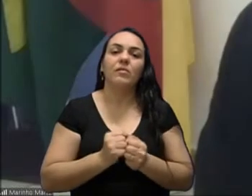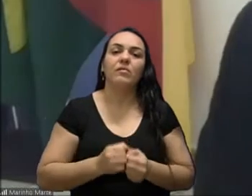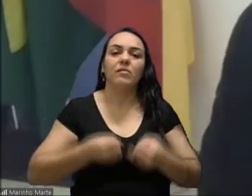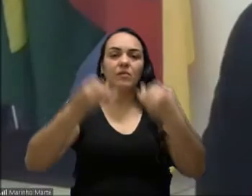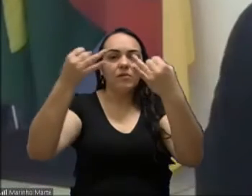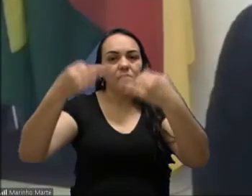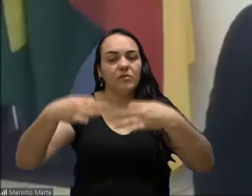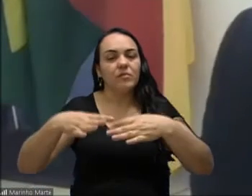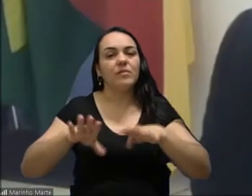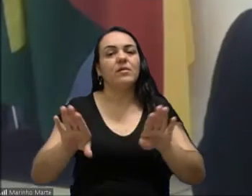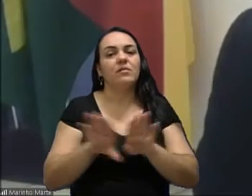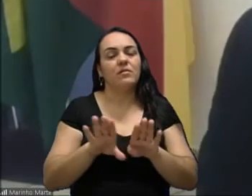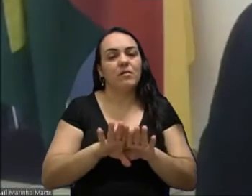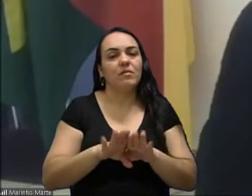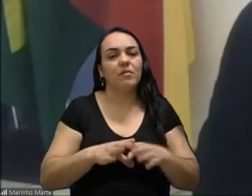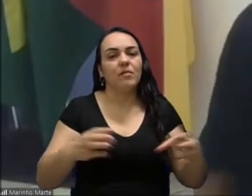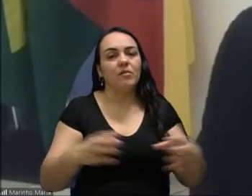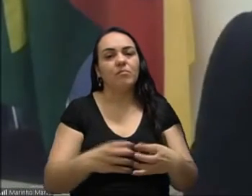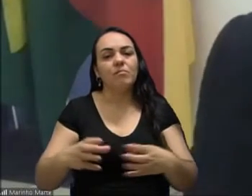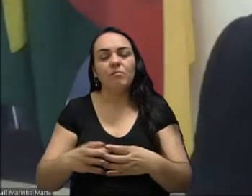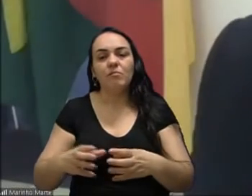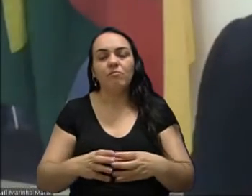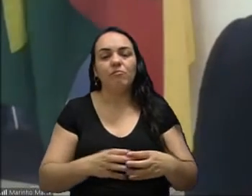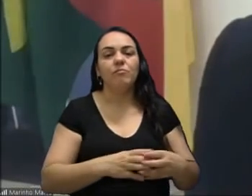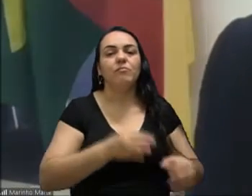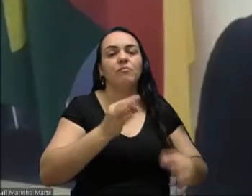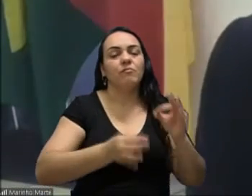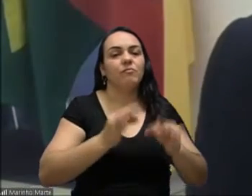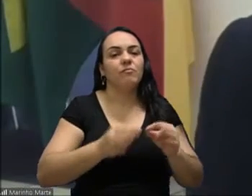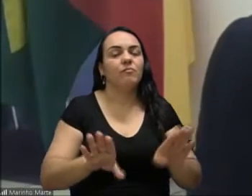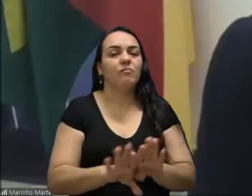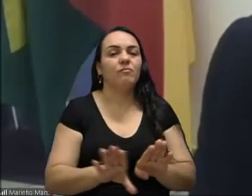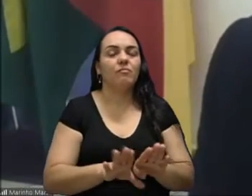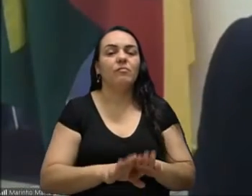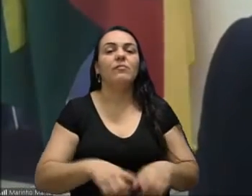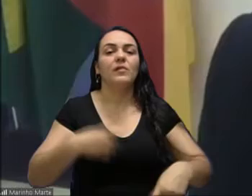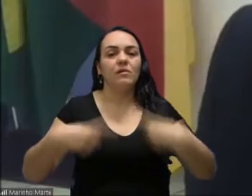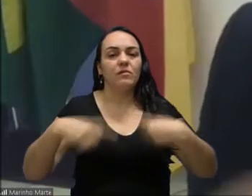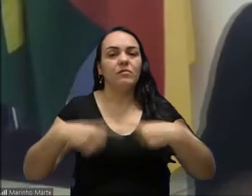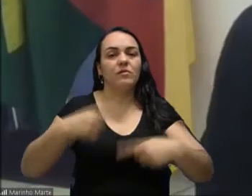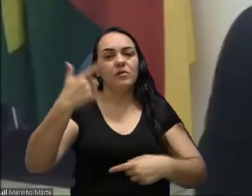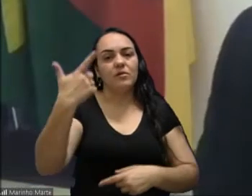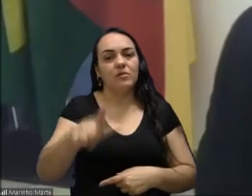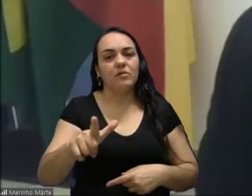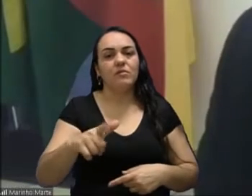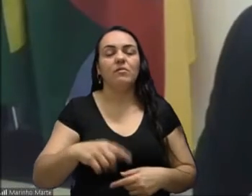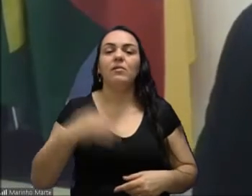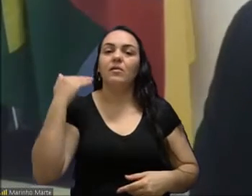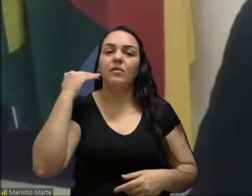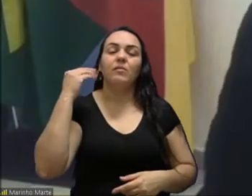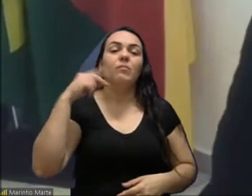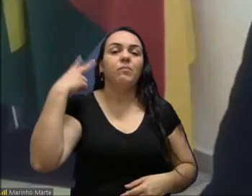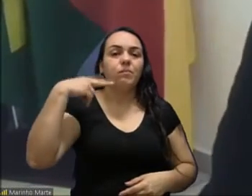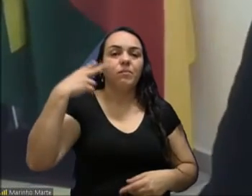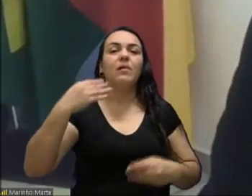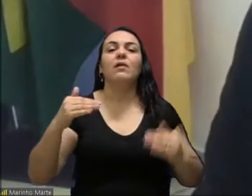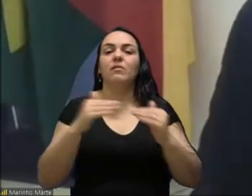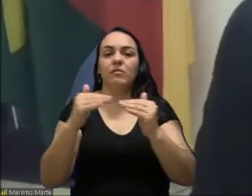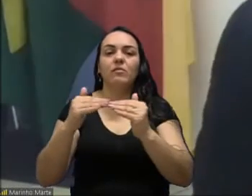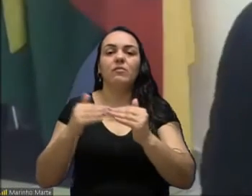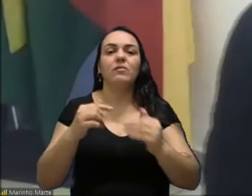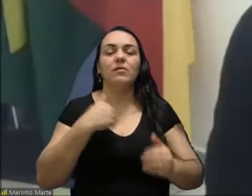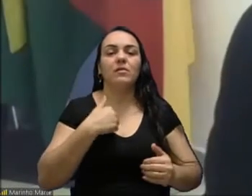alternativa jurídica para que a gente possa voltar a discutir essa matéria se os vereadores concordarem eu vou ficar